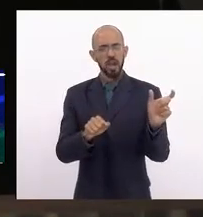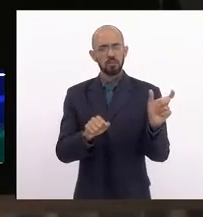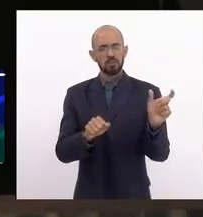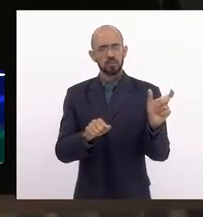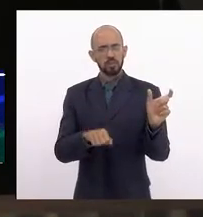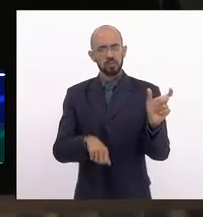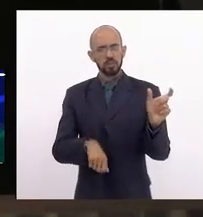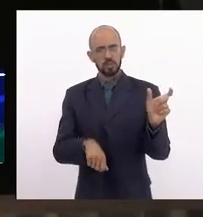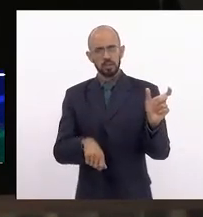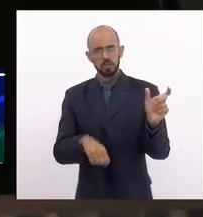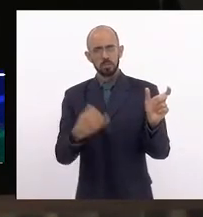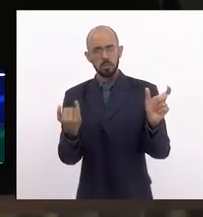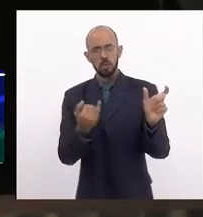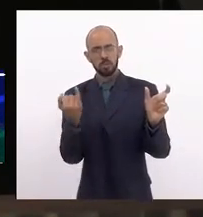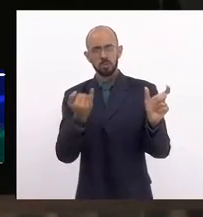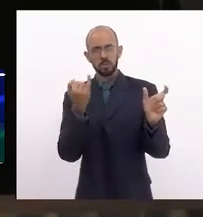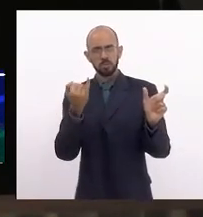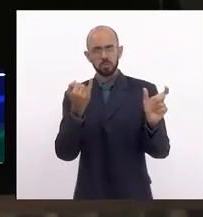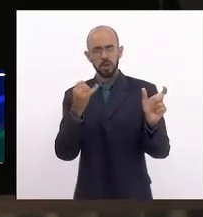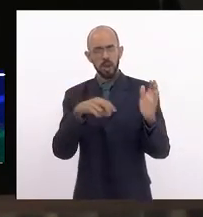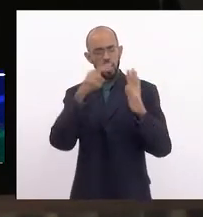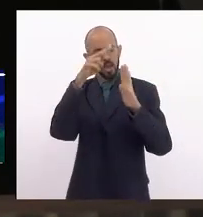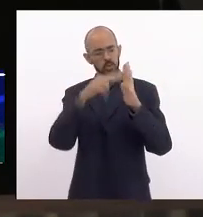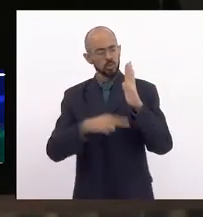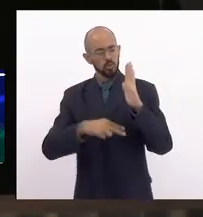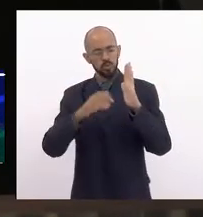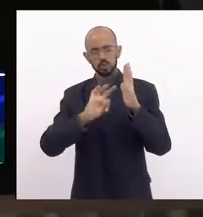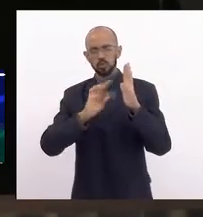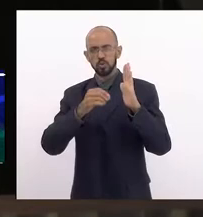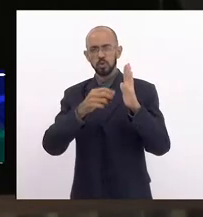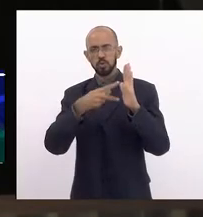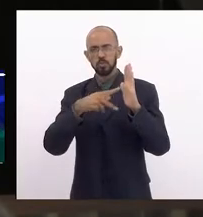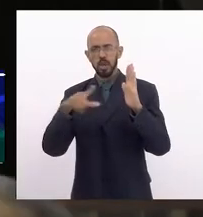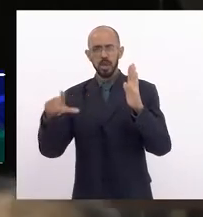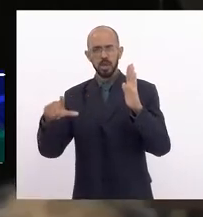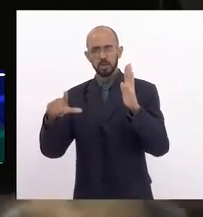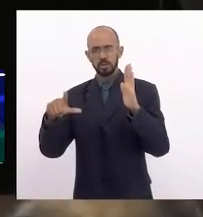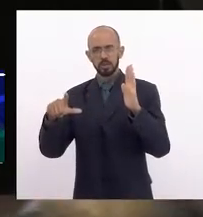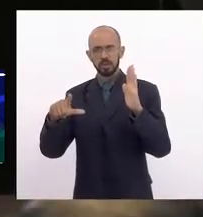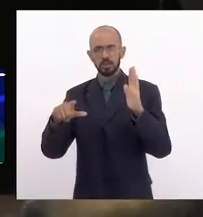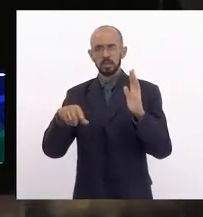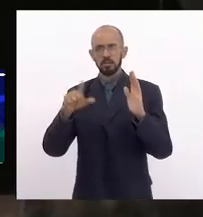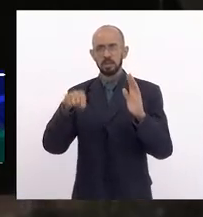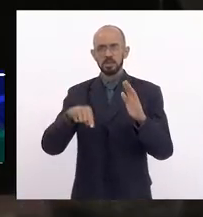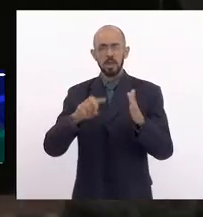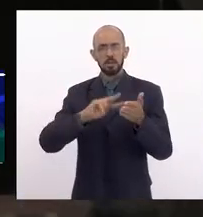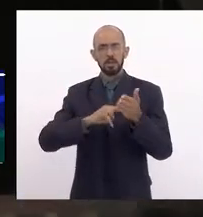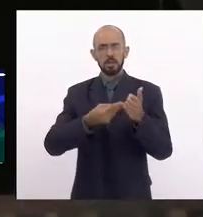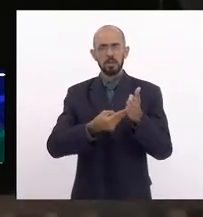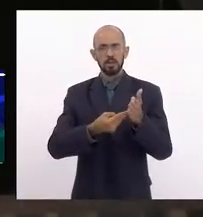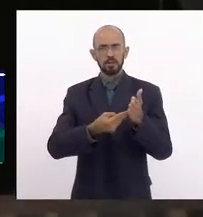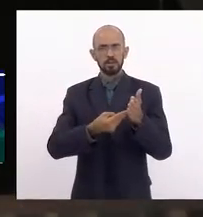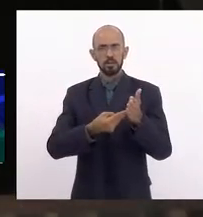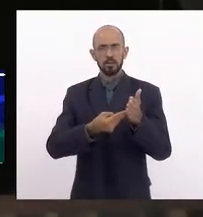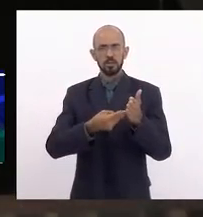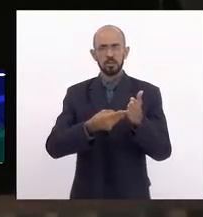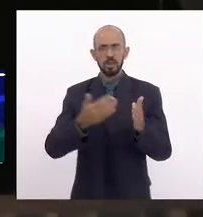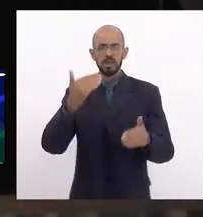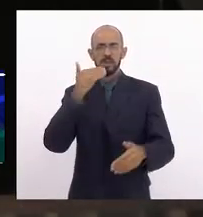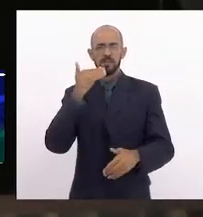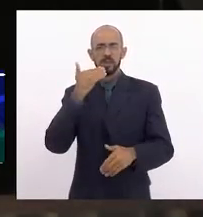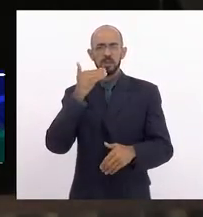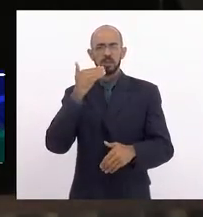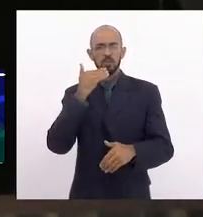de lei é mas é uma interpretação que de tupa aquilo que